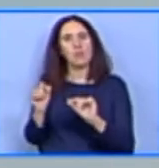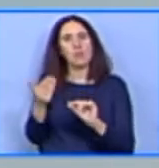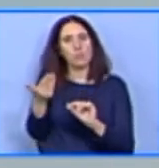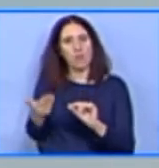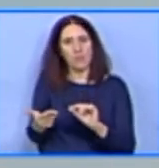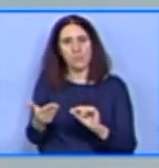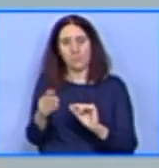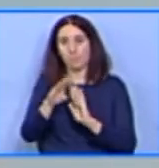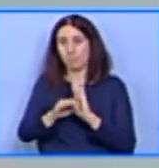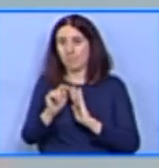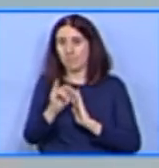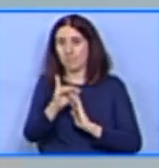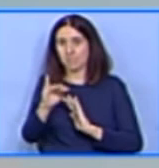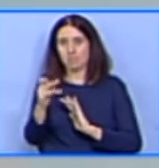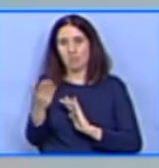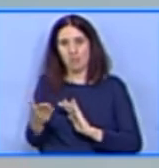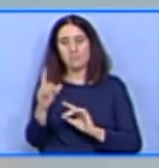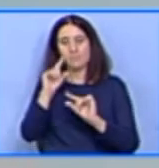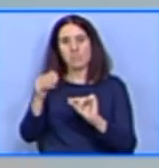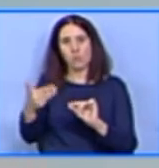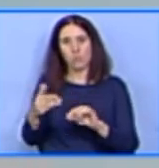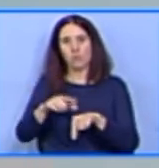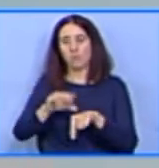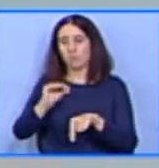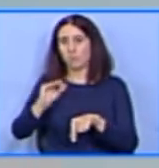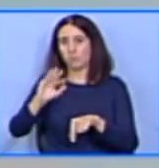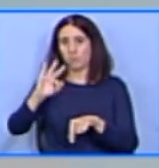do programa Eclésia. Será na Antena 1 pelas